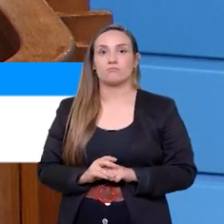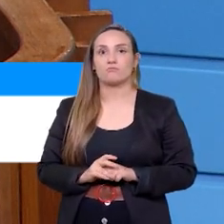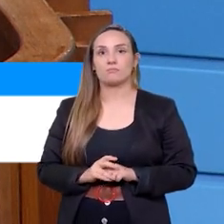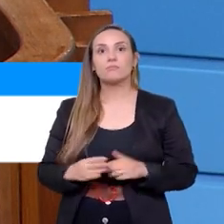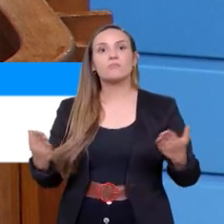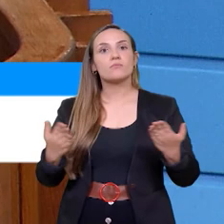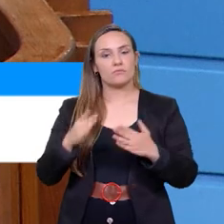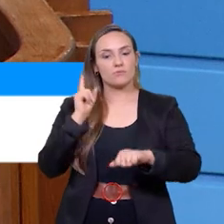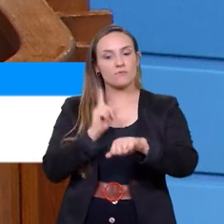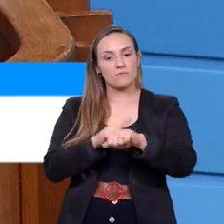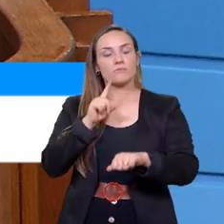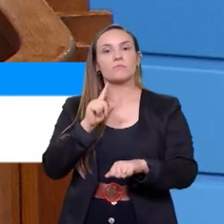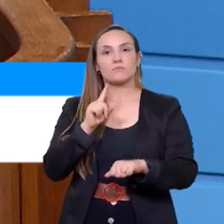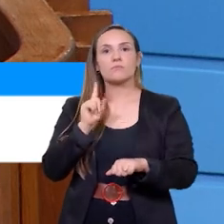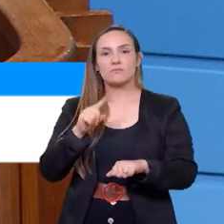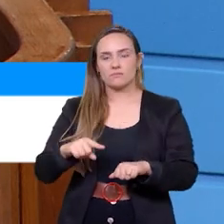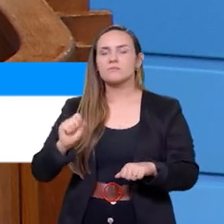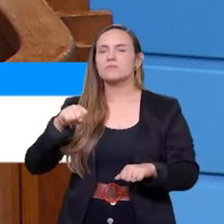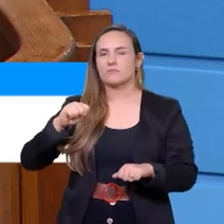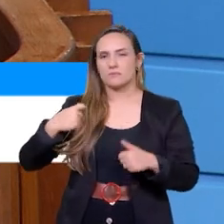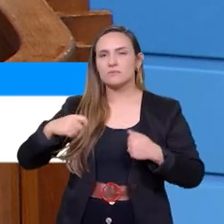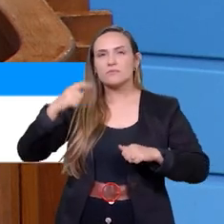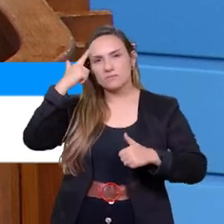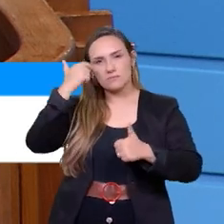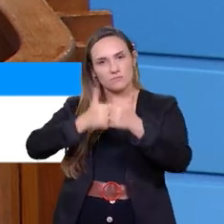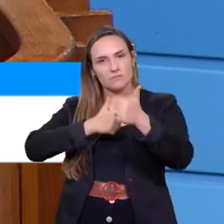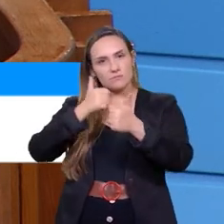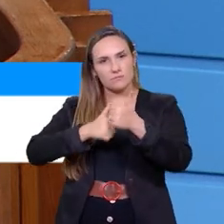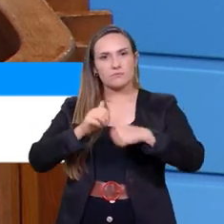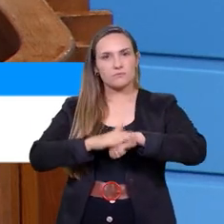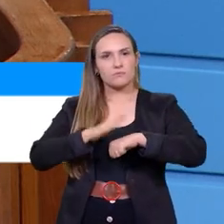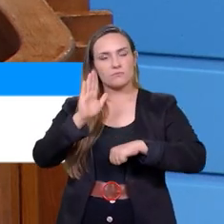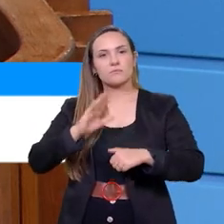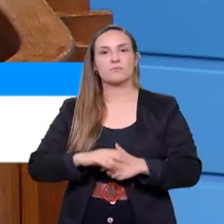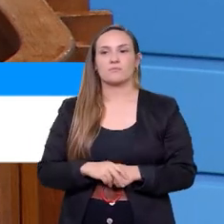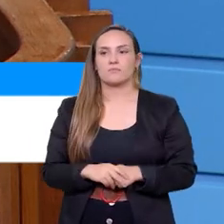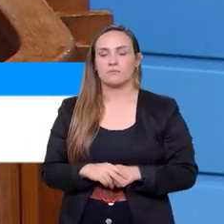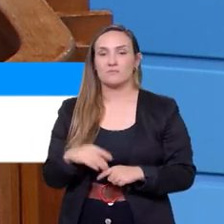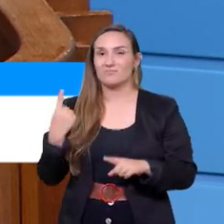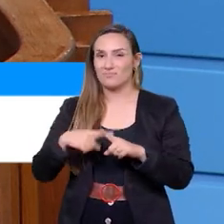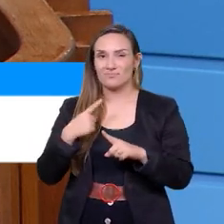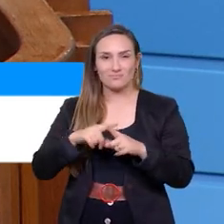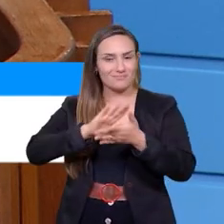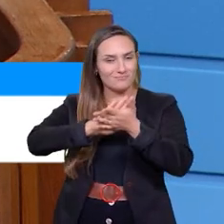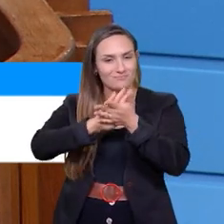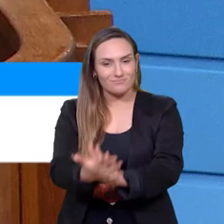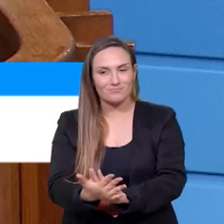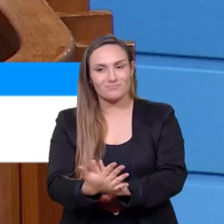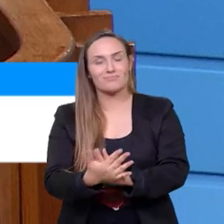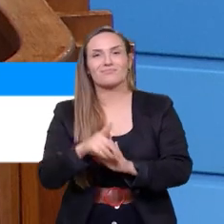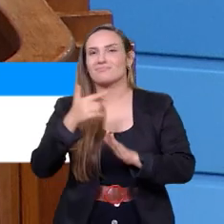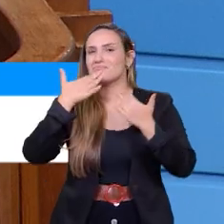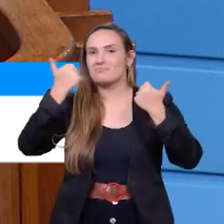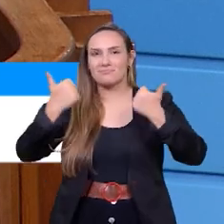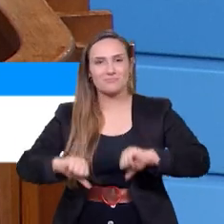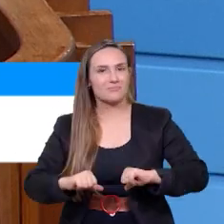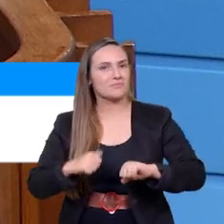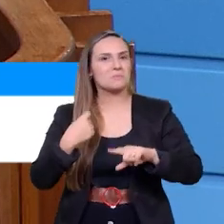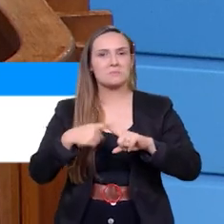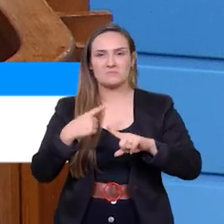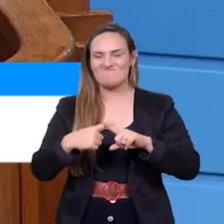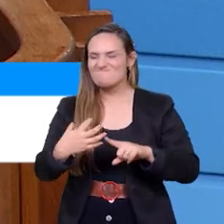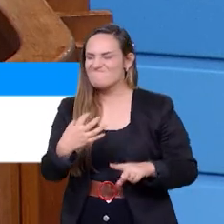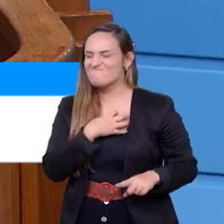e esse momento é o momento de nós aprofundarmos essa reflexão sim porque o racismo é a pior chaga que existe